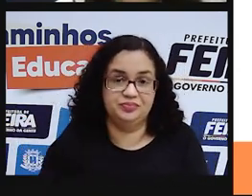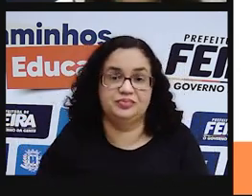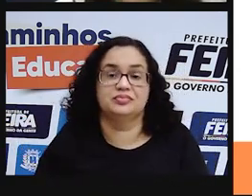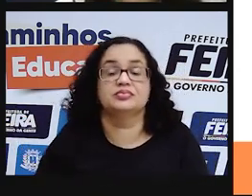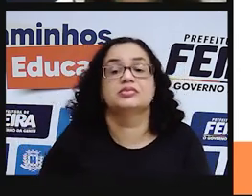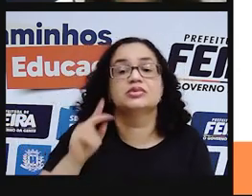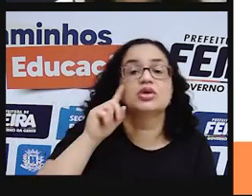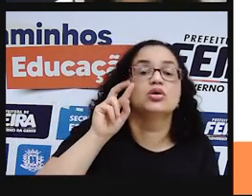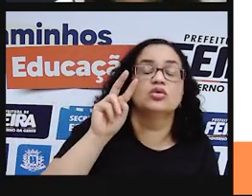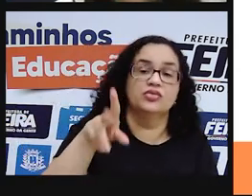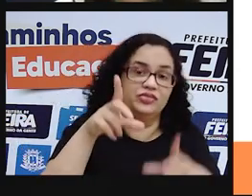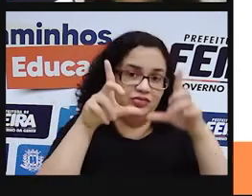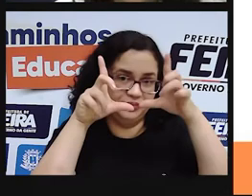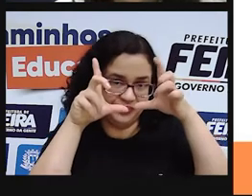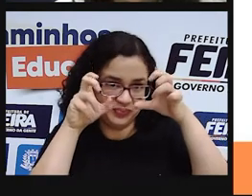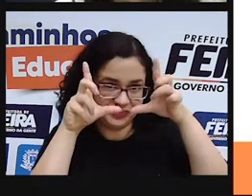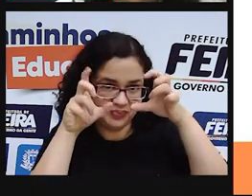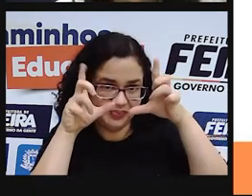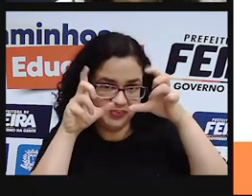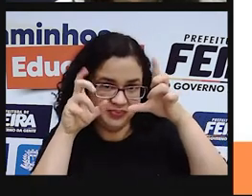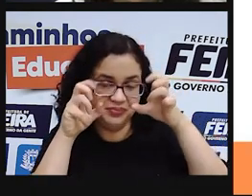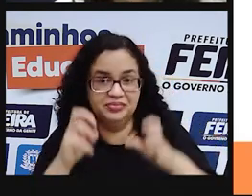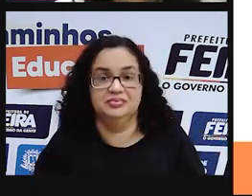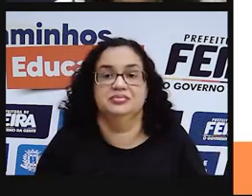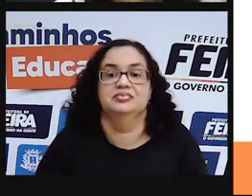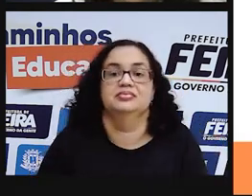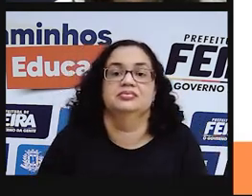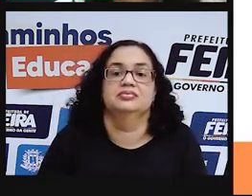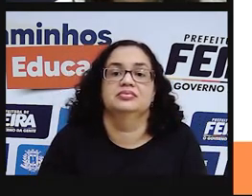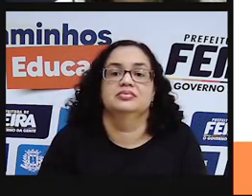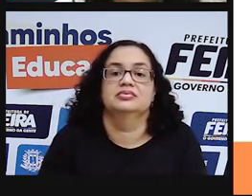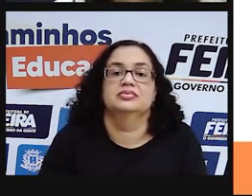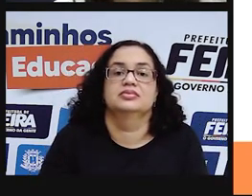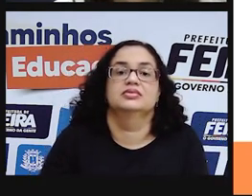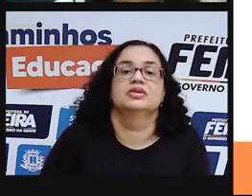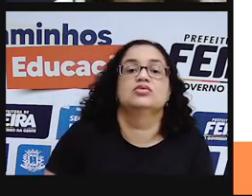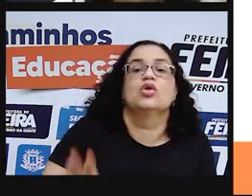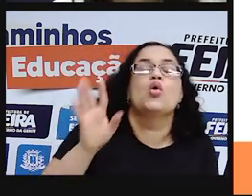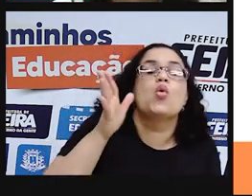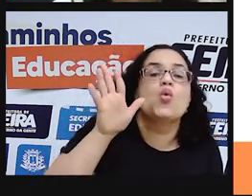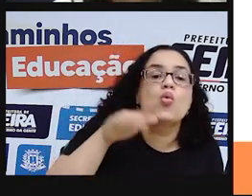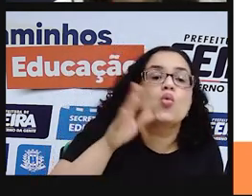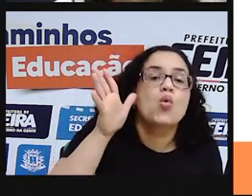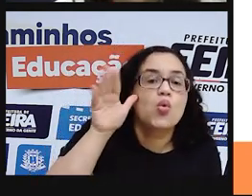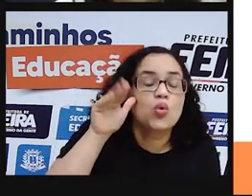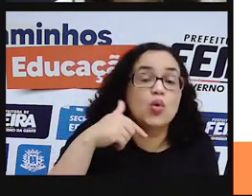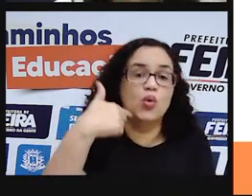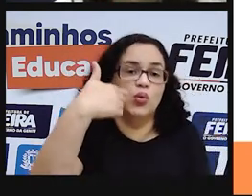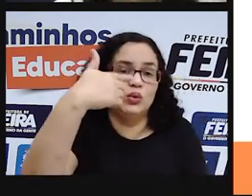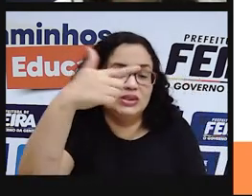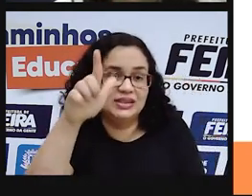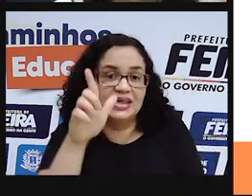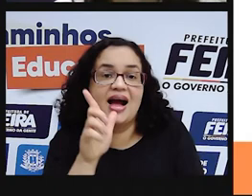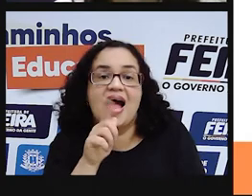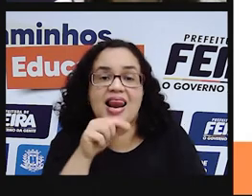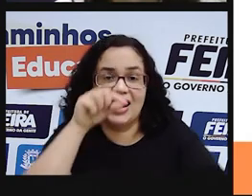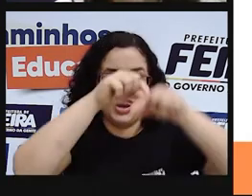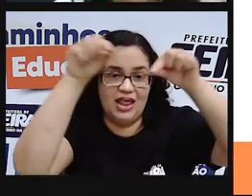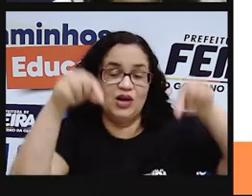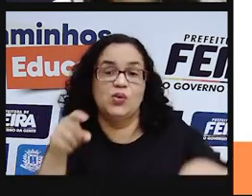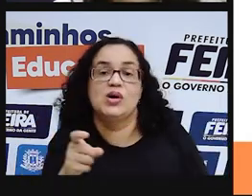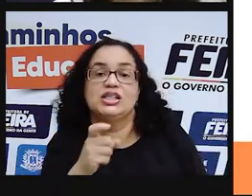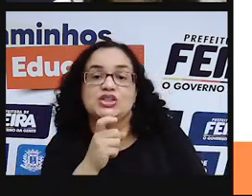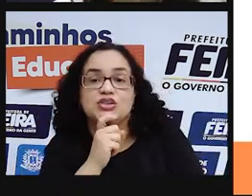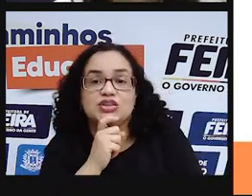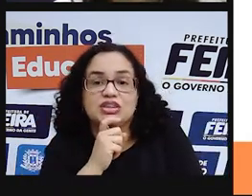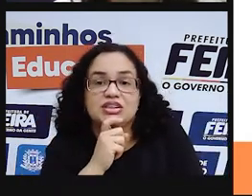e olha só Aí a fotografia e a gente vai para não curiosidade aí de uma outra Lagoa Lagoa do geladinho